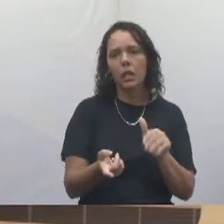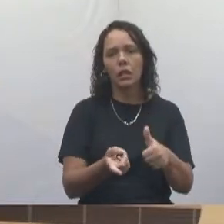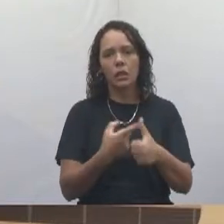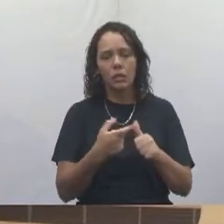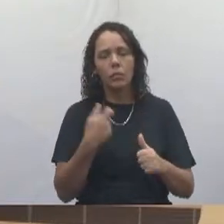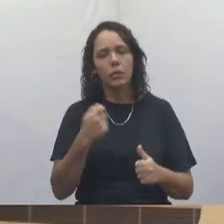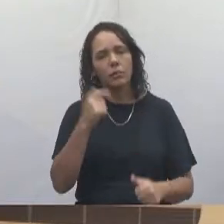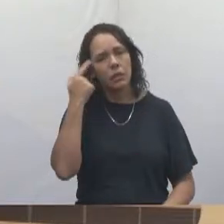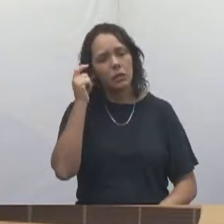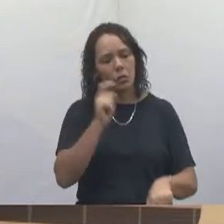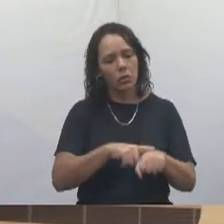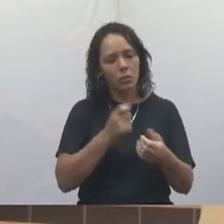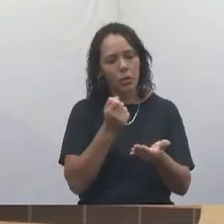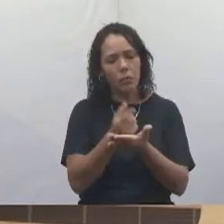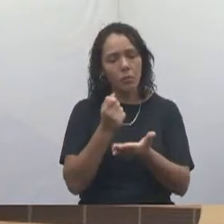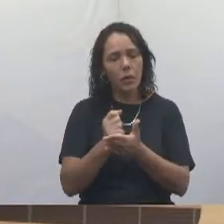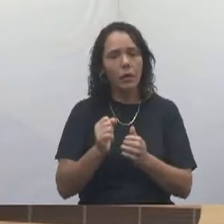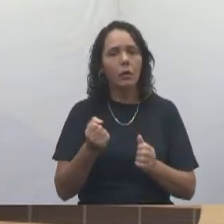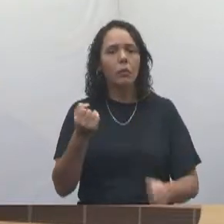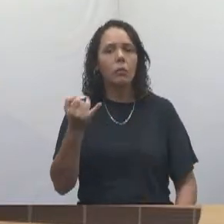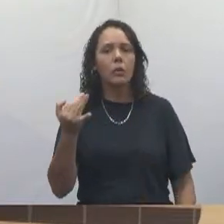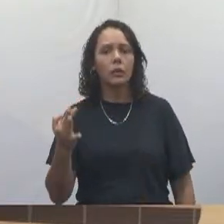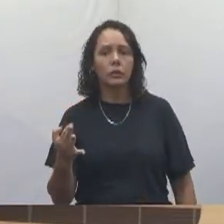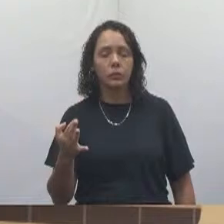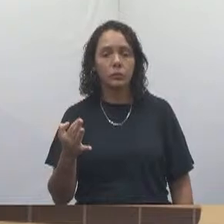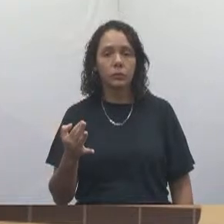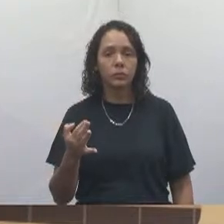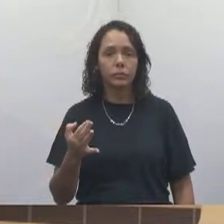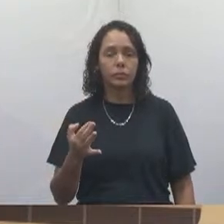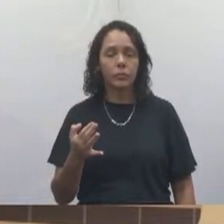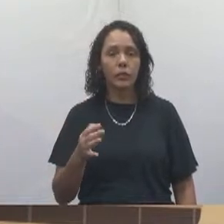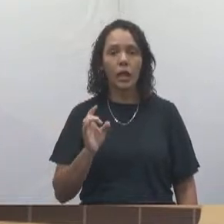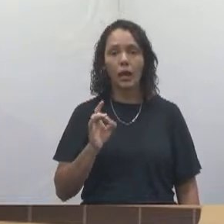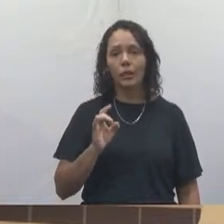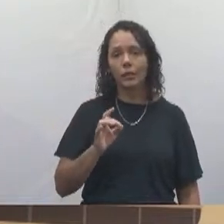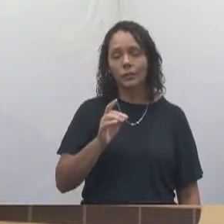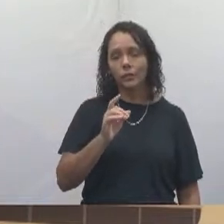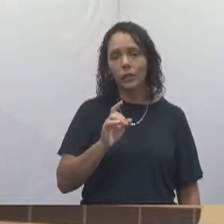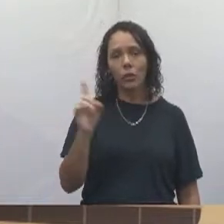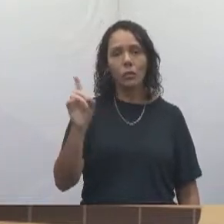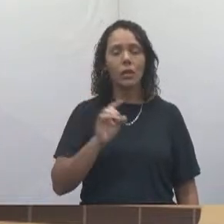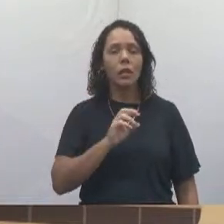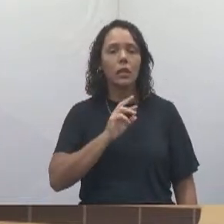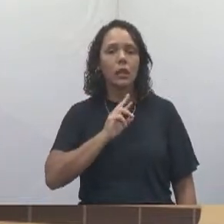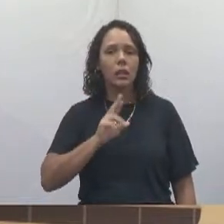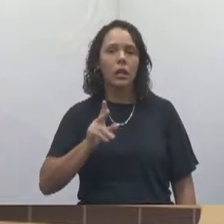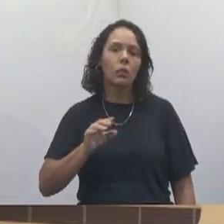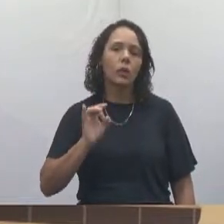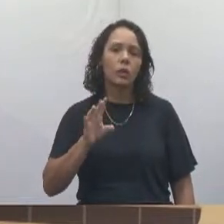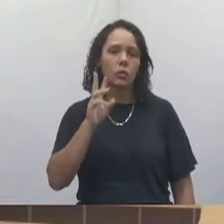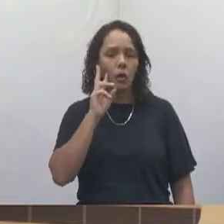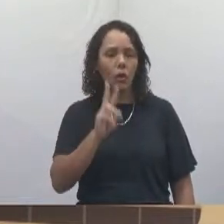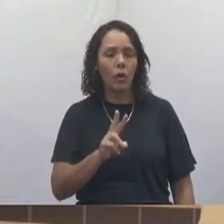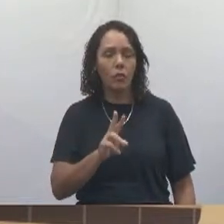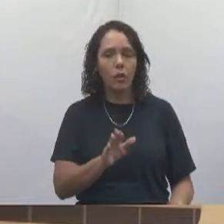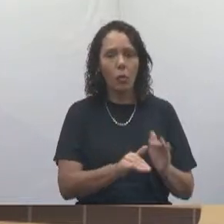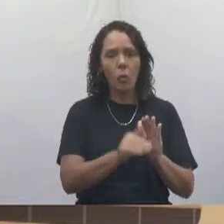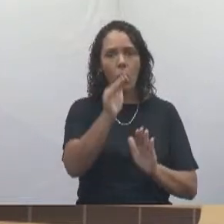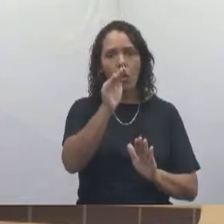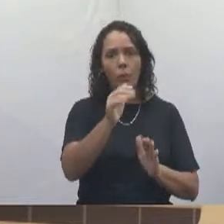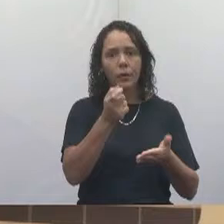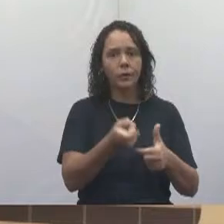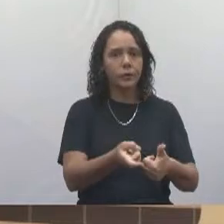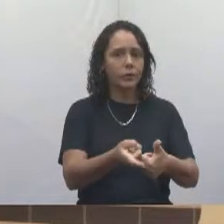arrecadação. Aí as pessoas congelam a arrecadação e analisam só o aumento da dívida. Não, tem que aumentar a arrecadação também, porque